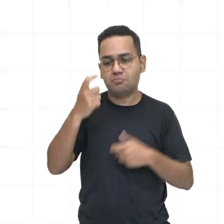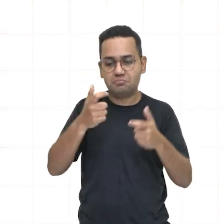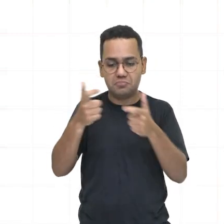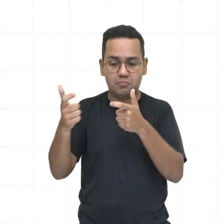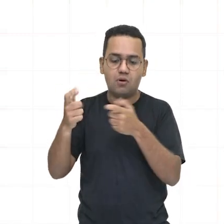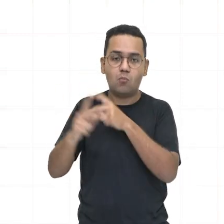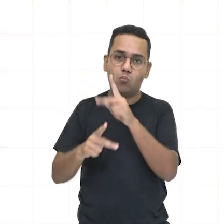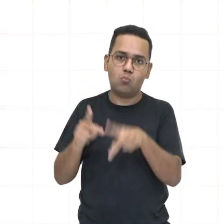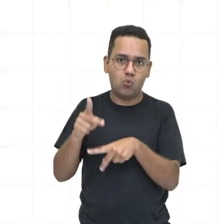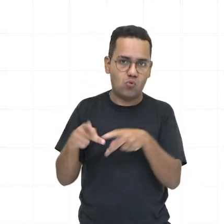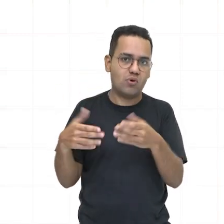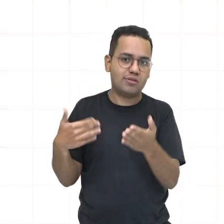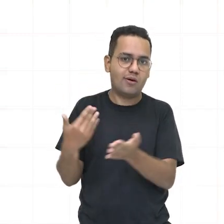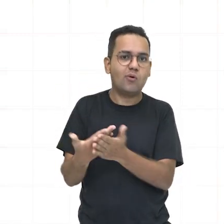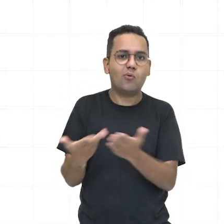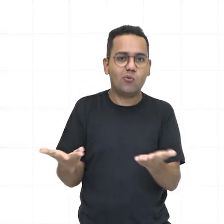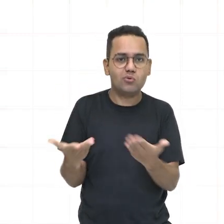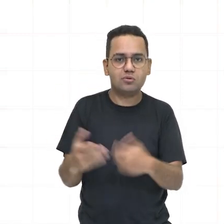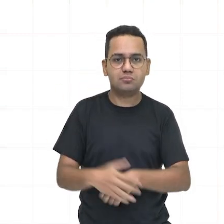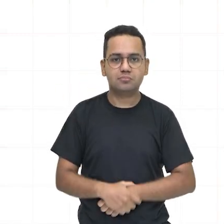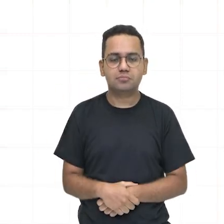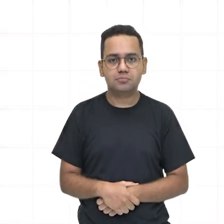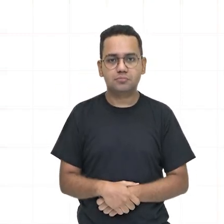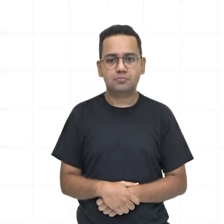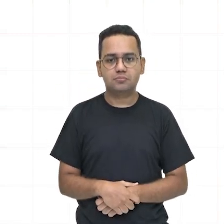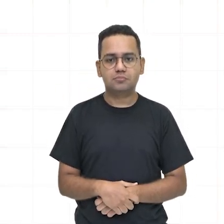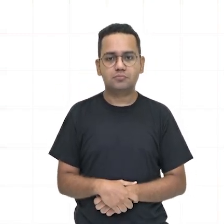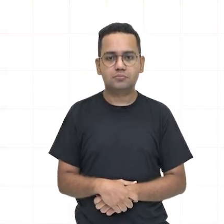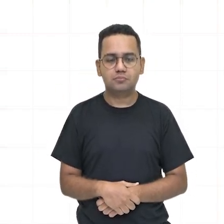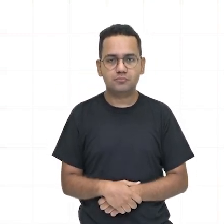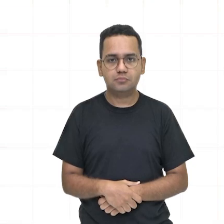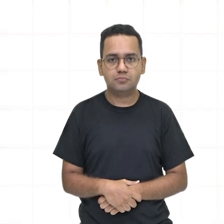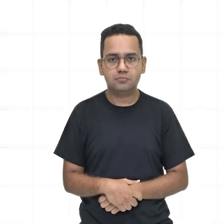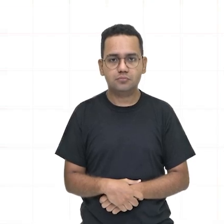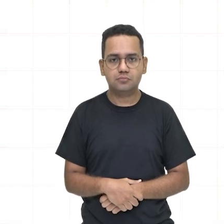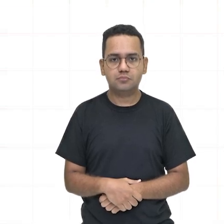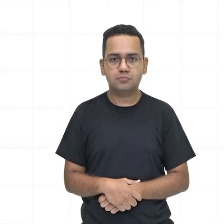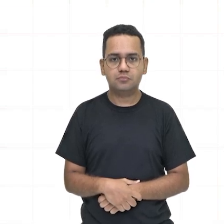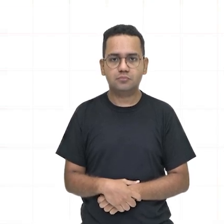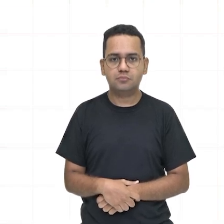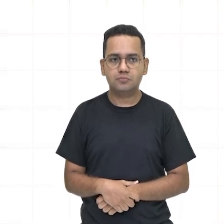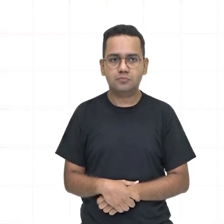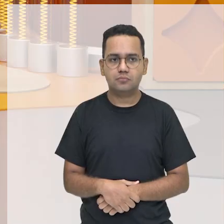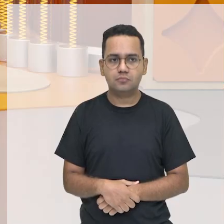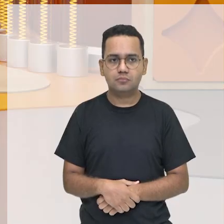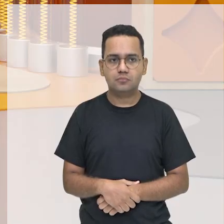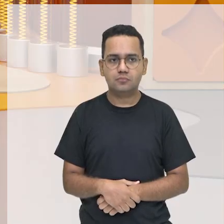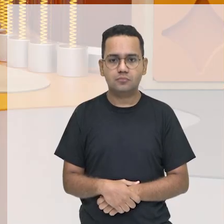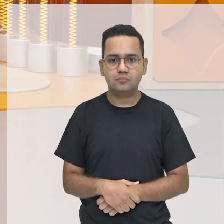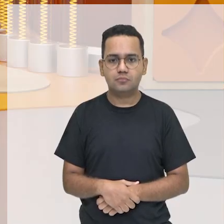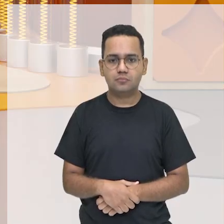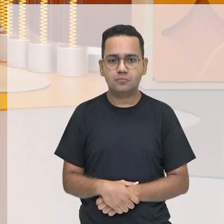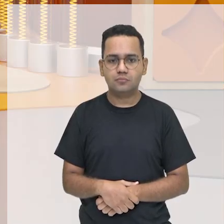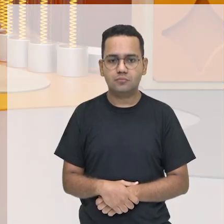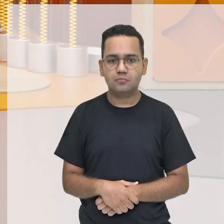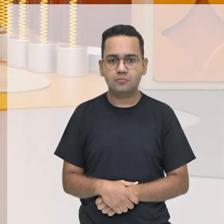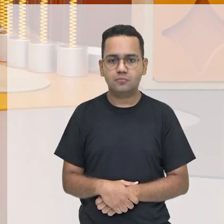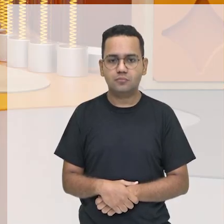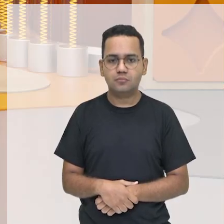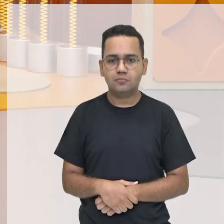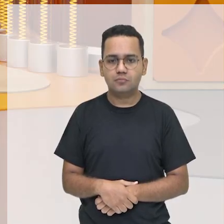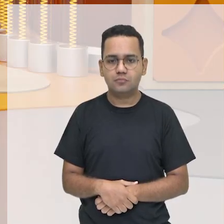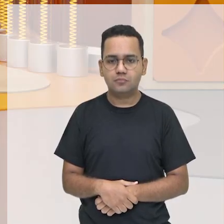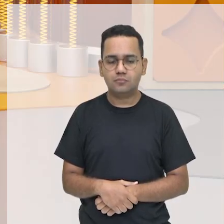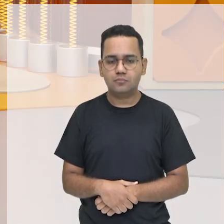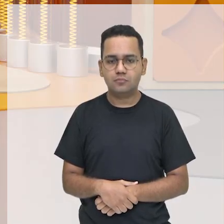civilizações até os dias de hoje. Inclusive, aqueles que estudam essa parte dizem que,